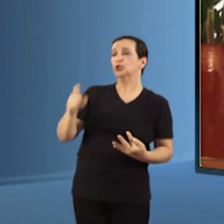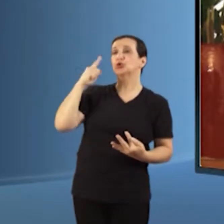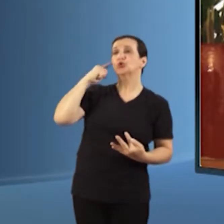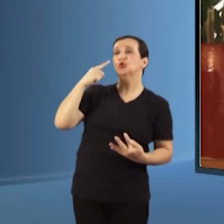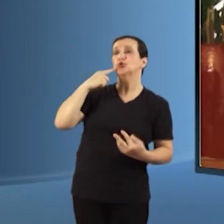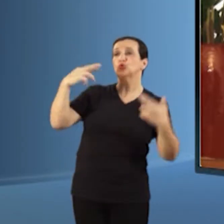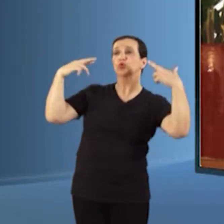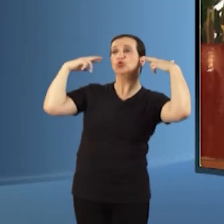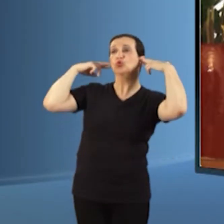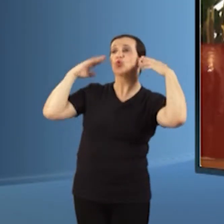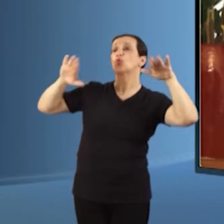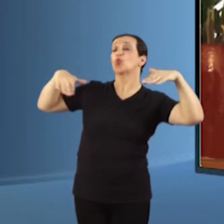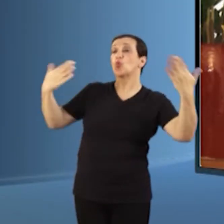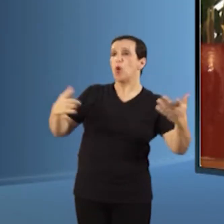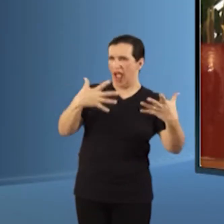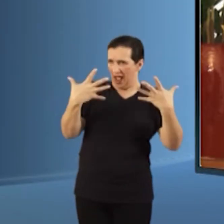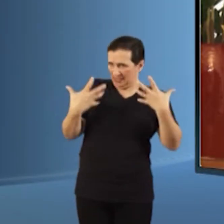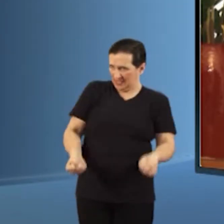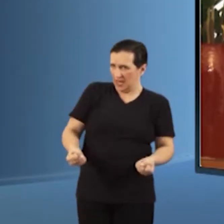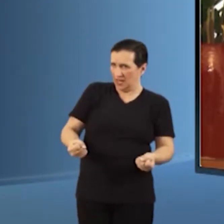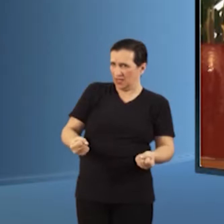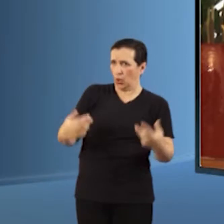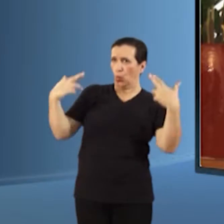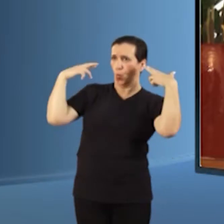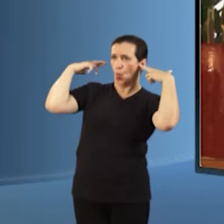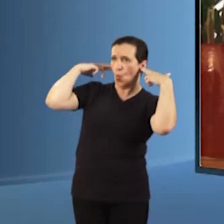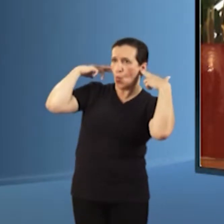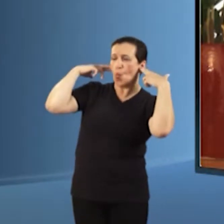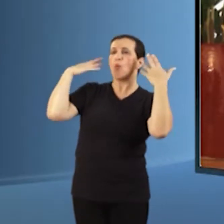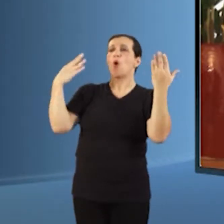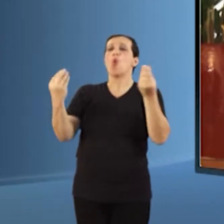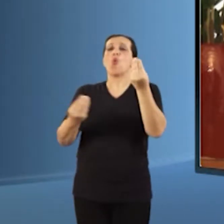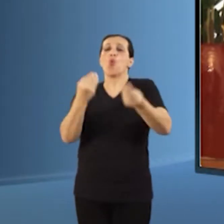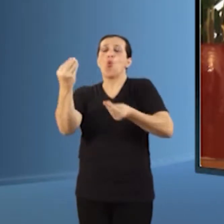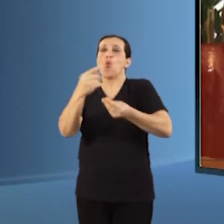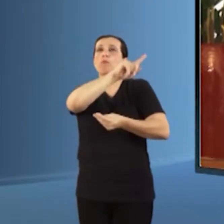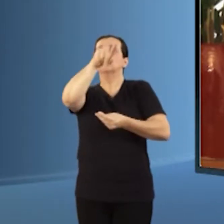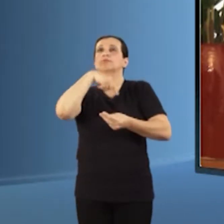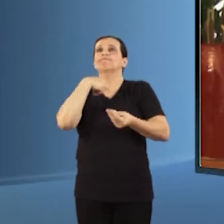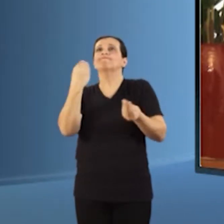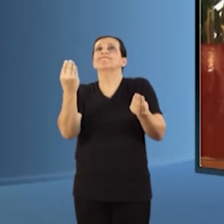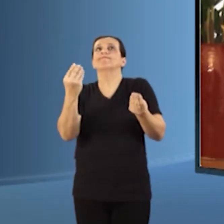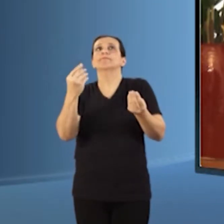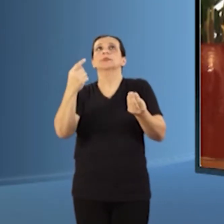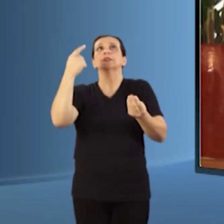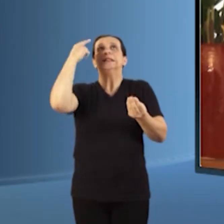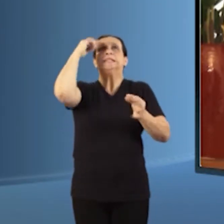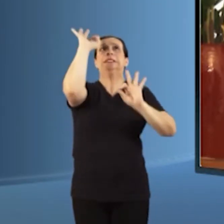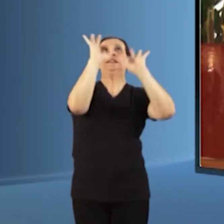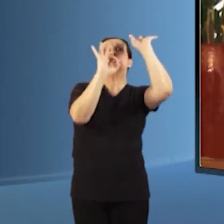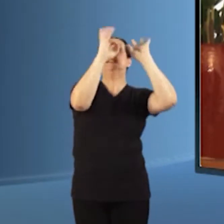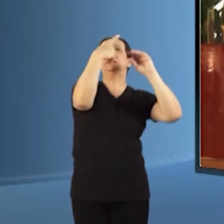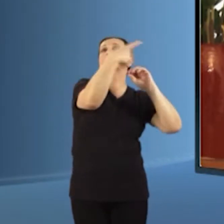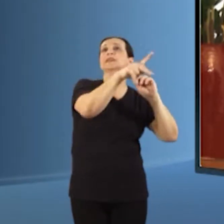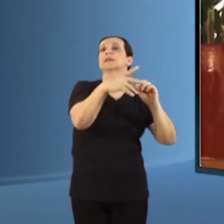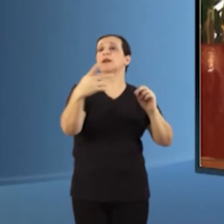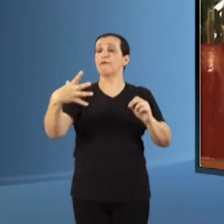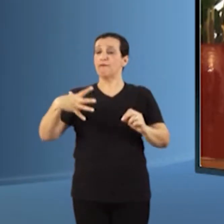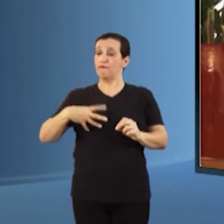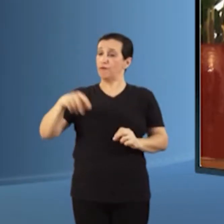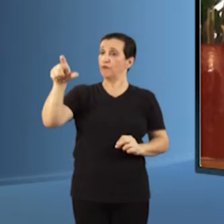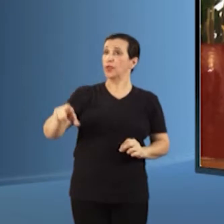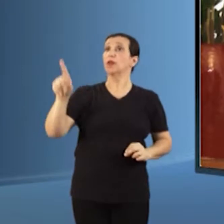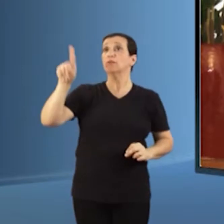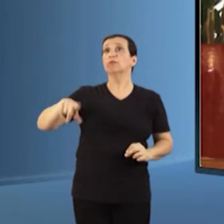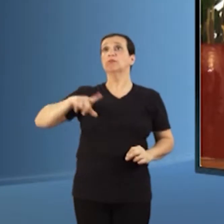surdez. Né? Como é que eles aceitaram o diagnóstico, como é que foi elaborada a condição de, por alguma questão, esse